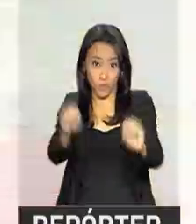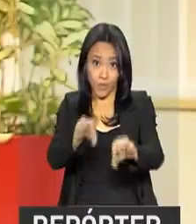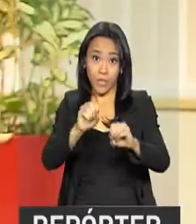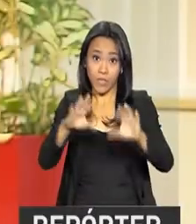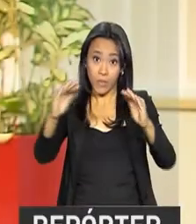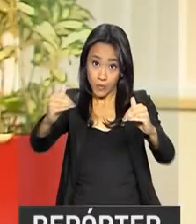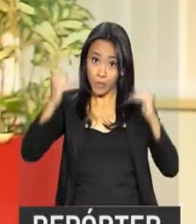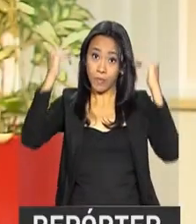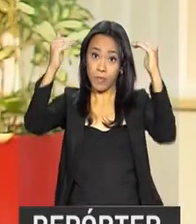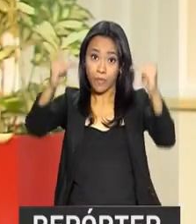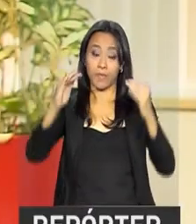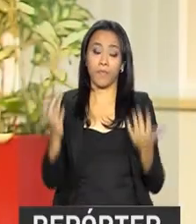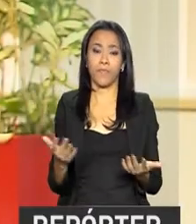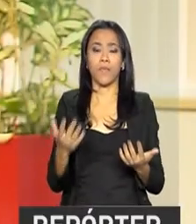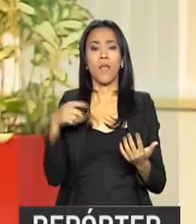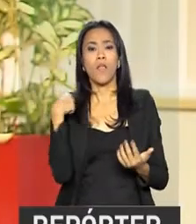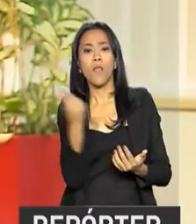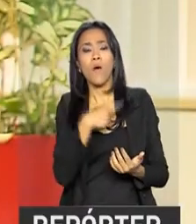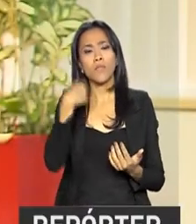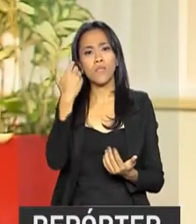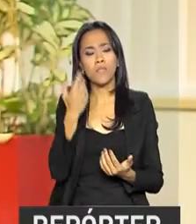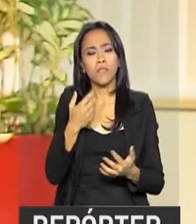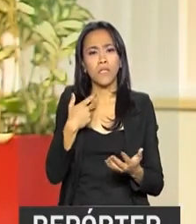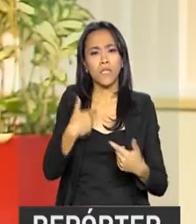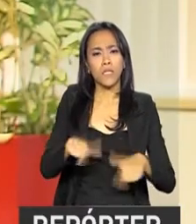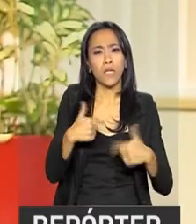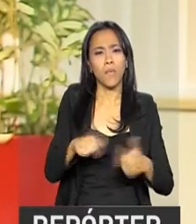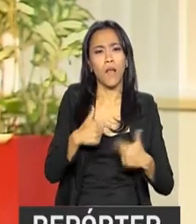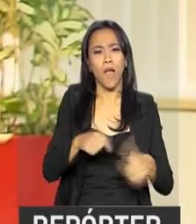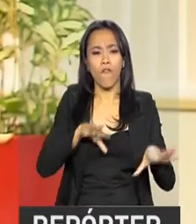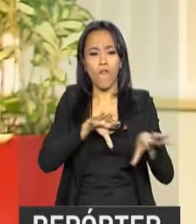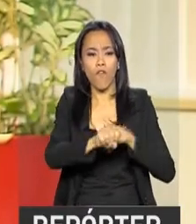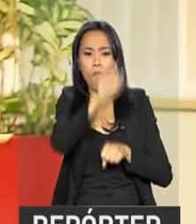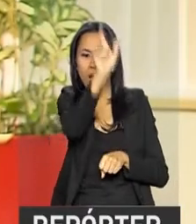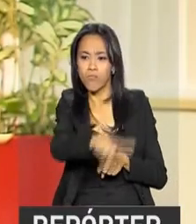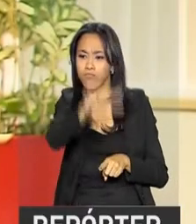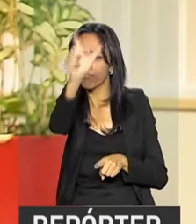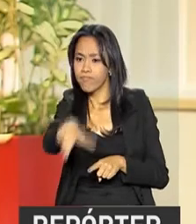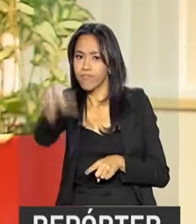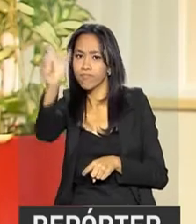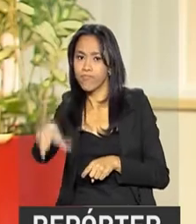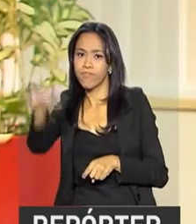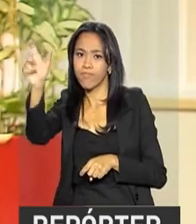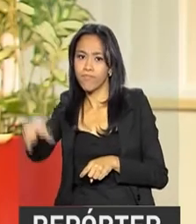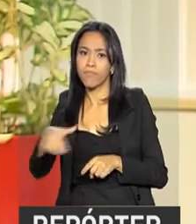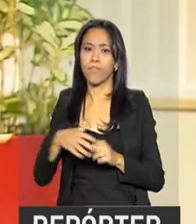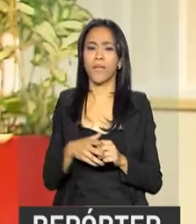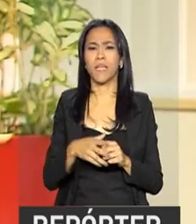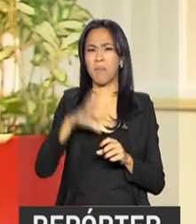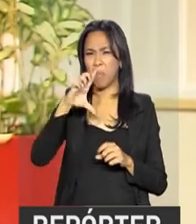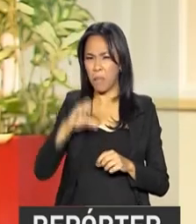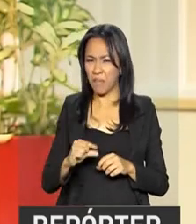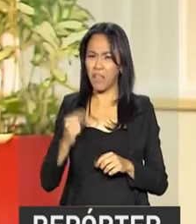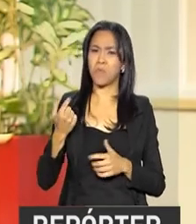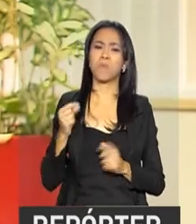superior. Trabalharmos um pouco mais com formação de pessoas e menos com formação